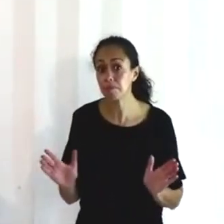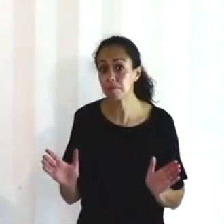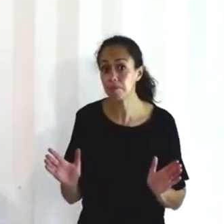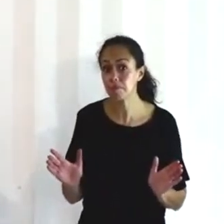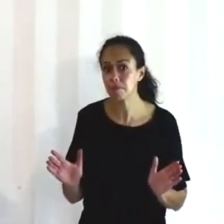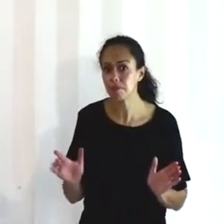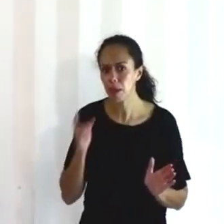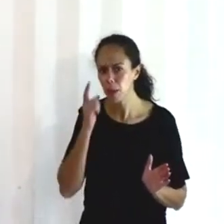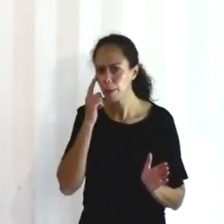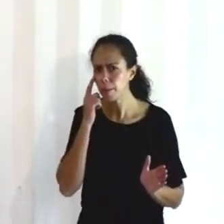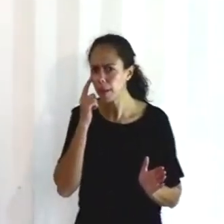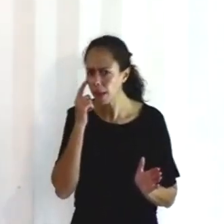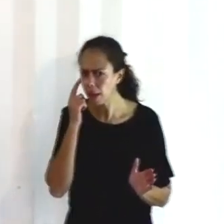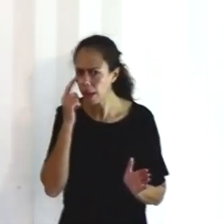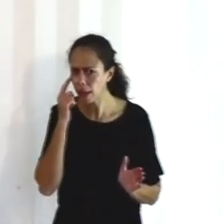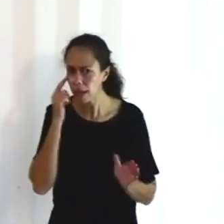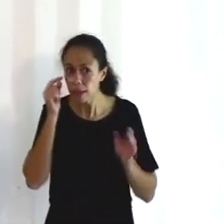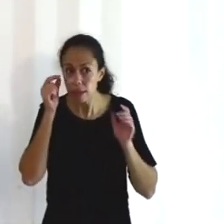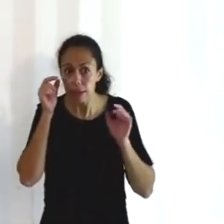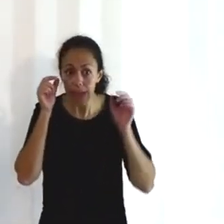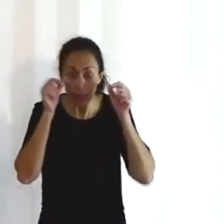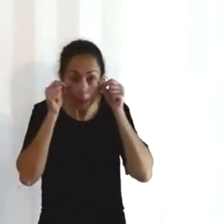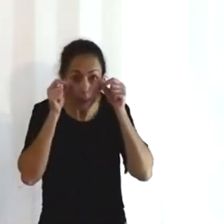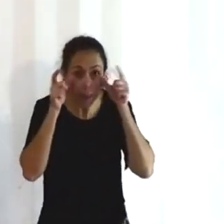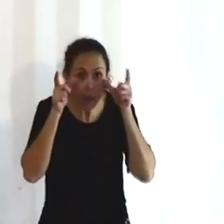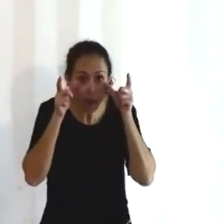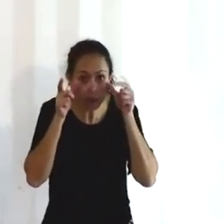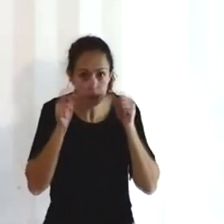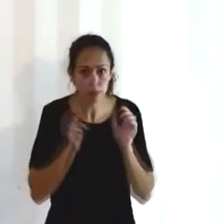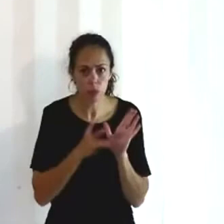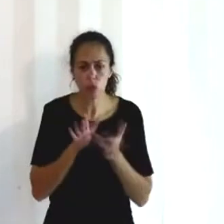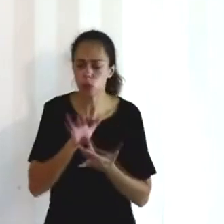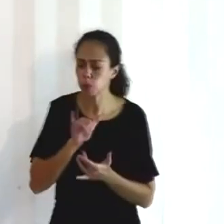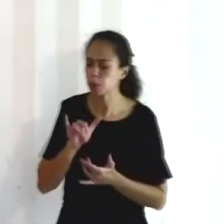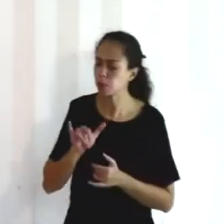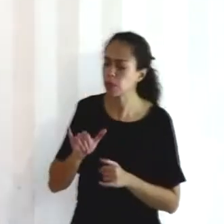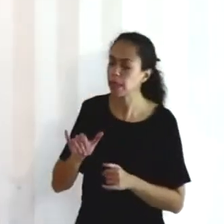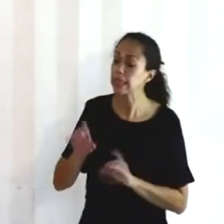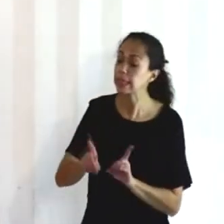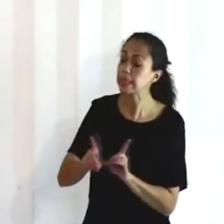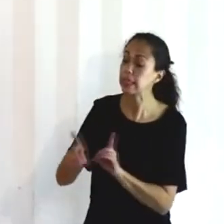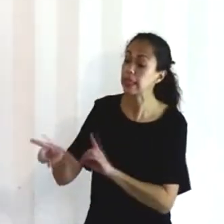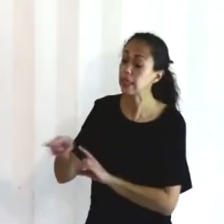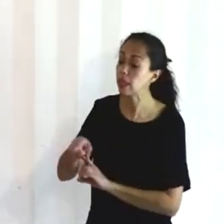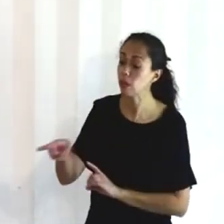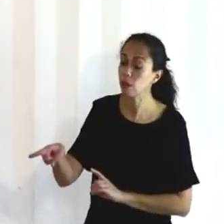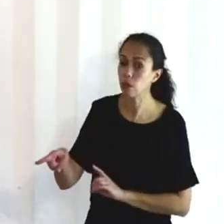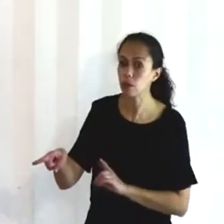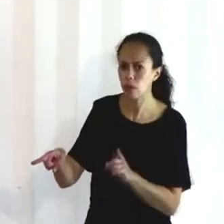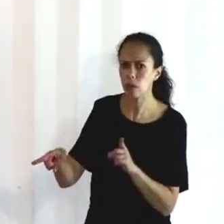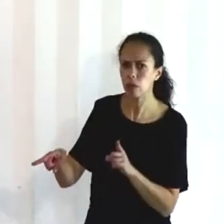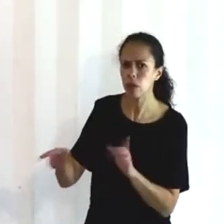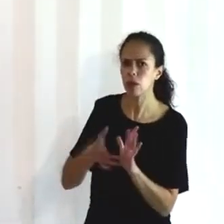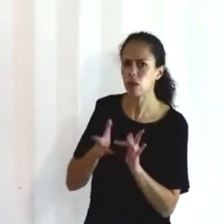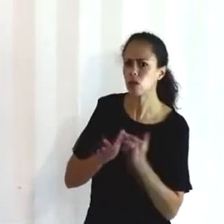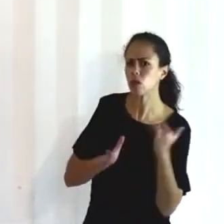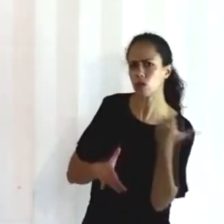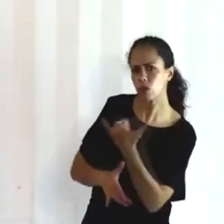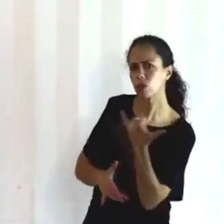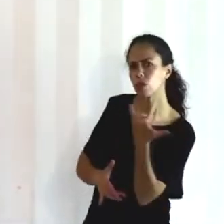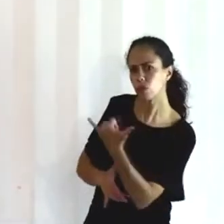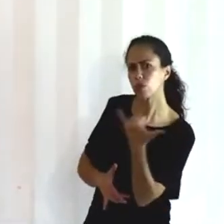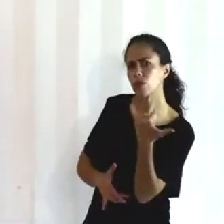Escrituras. Jesus está falando com seus discípulos. Os seus discípulos estavam sendo orientados como se deveria tratar o irmão